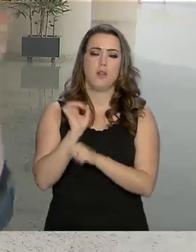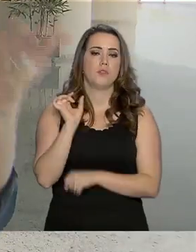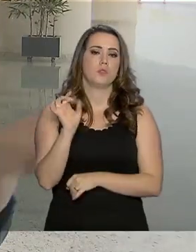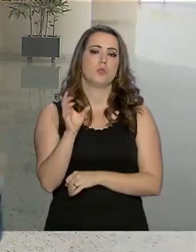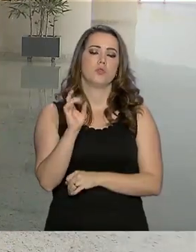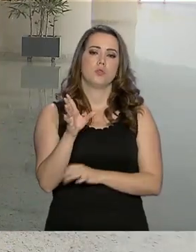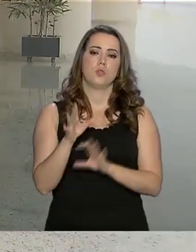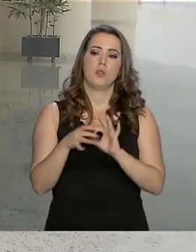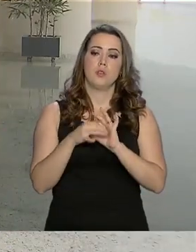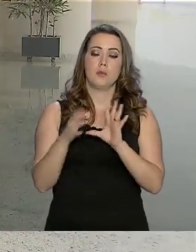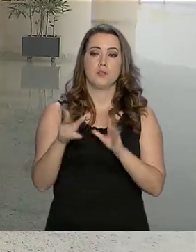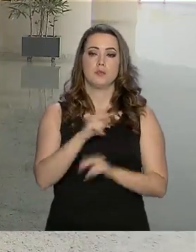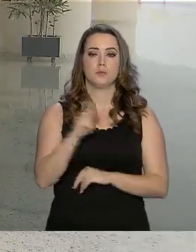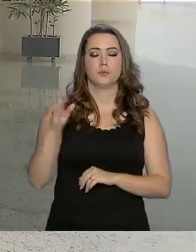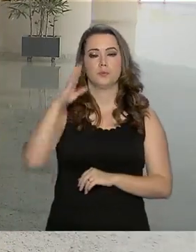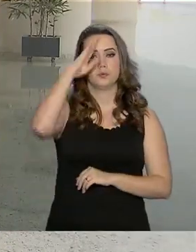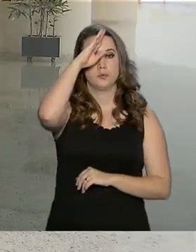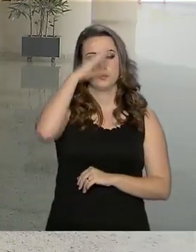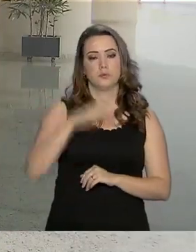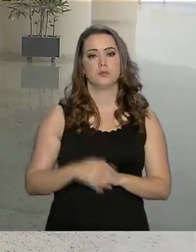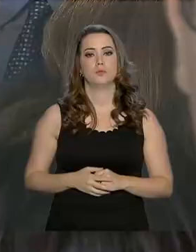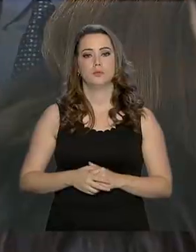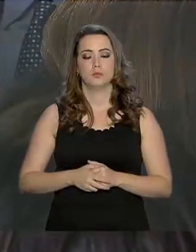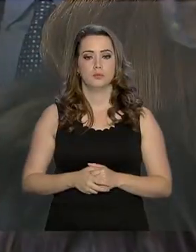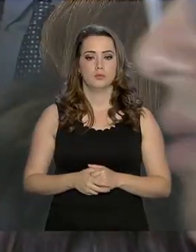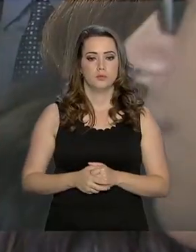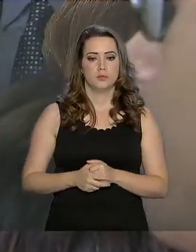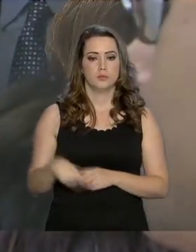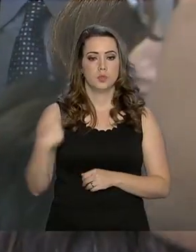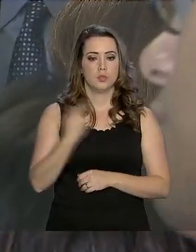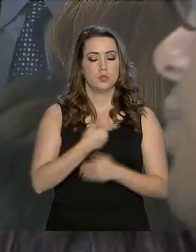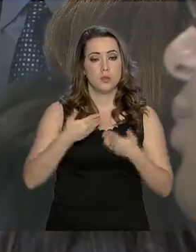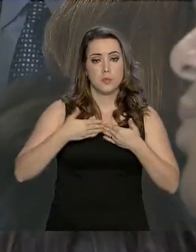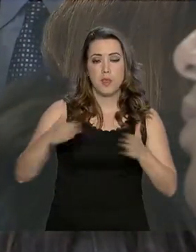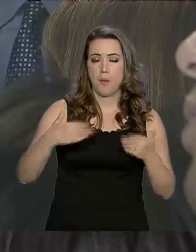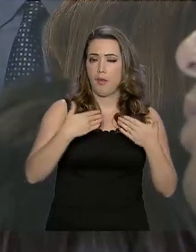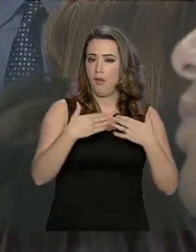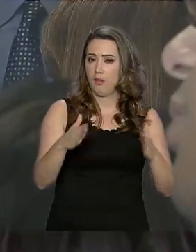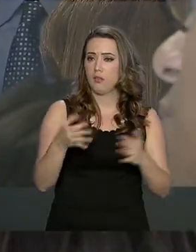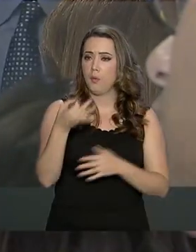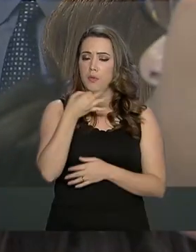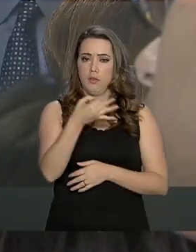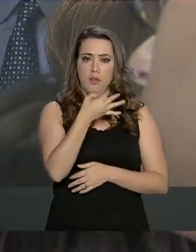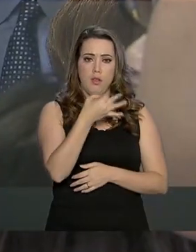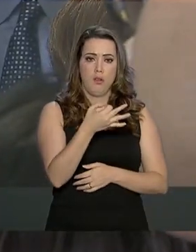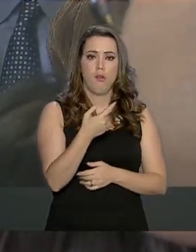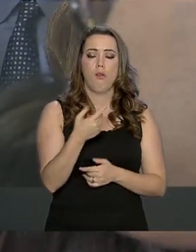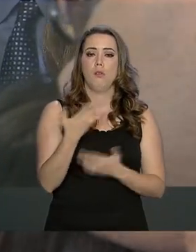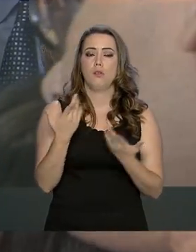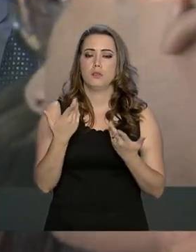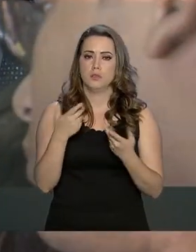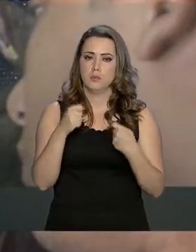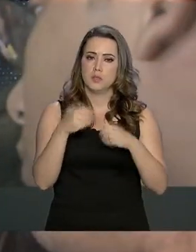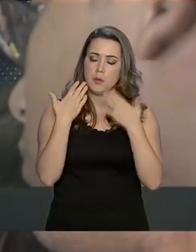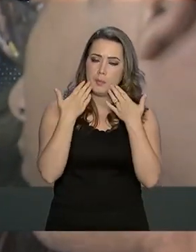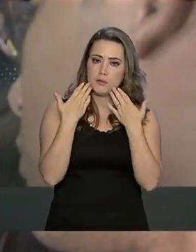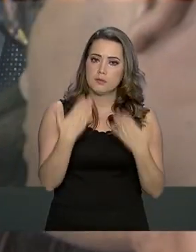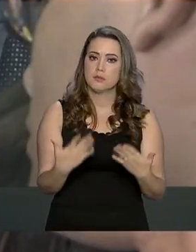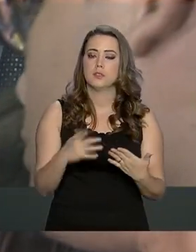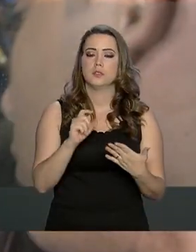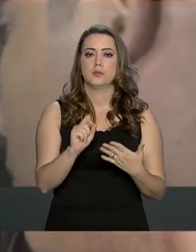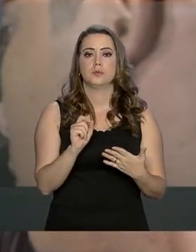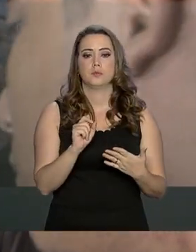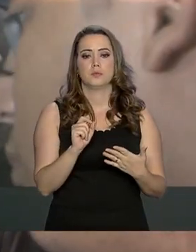a alta médica do presidente já emocionaram nós estamos abertos a sugestões de críticos deve ser apresentado